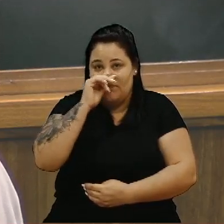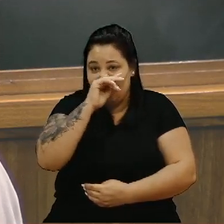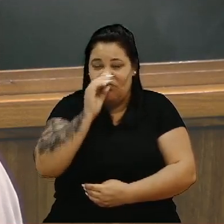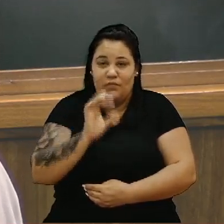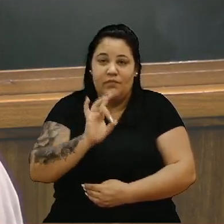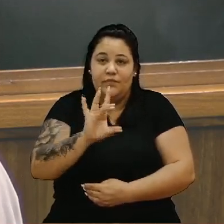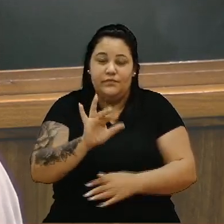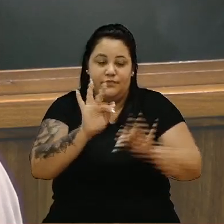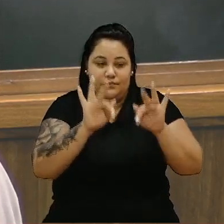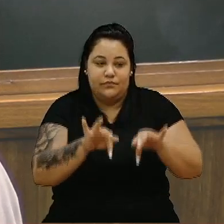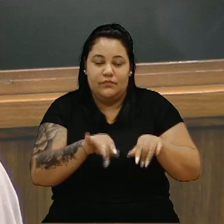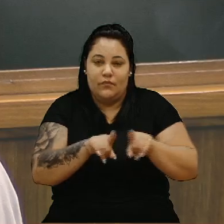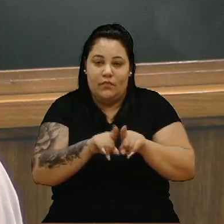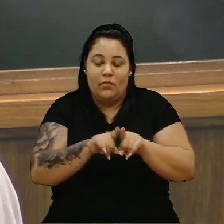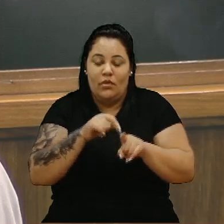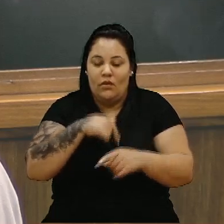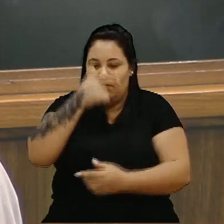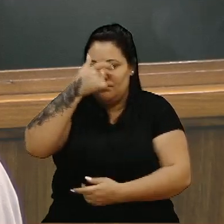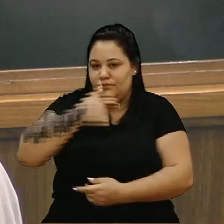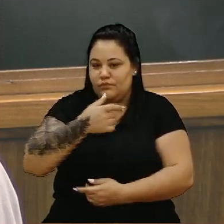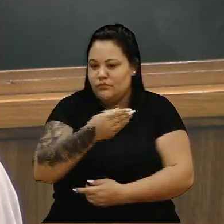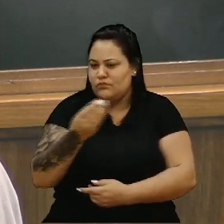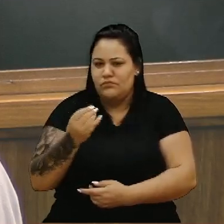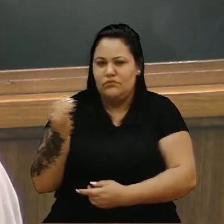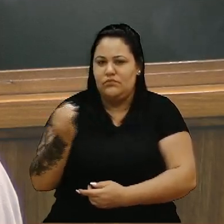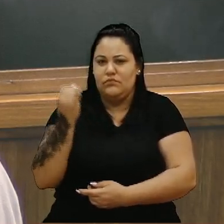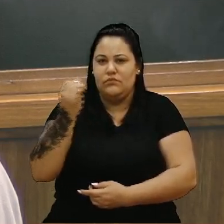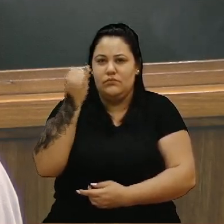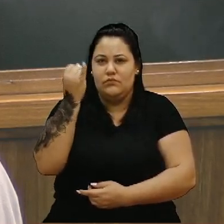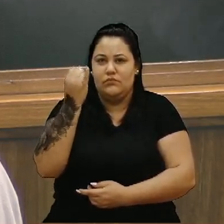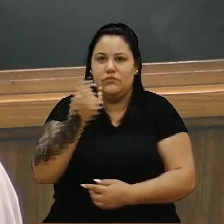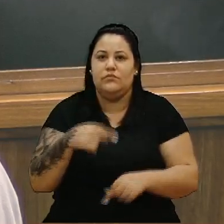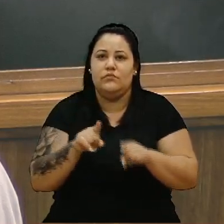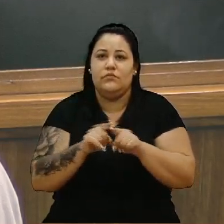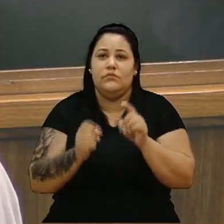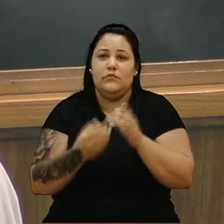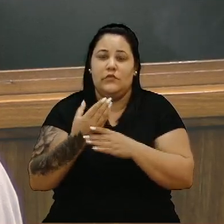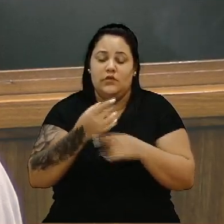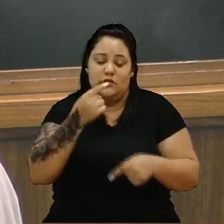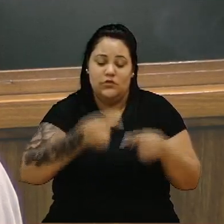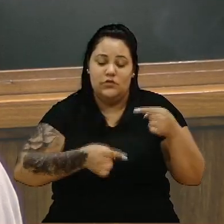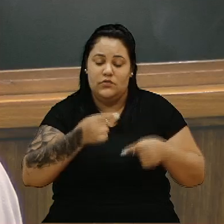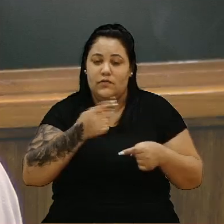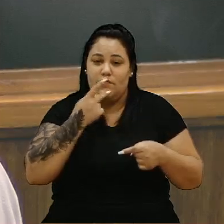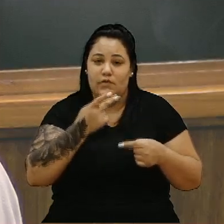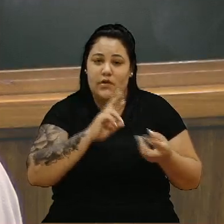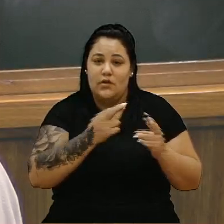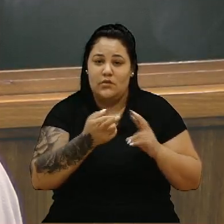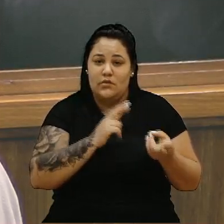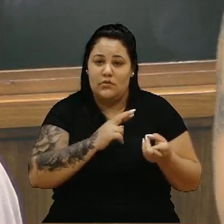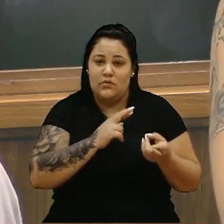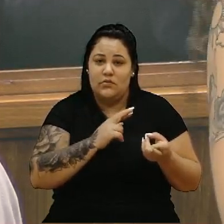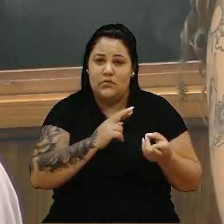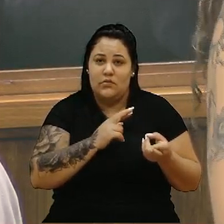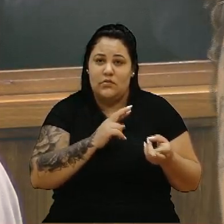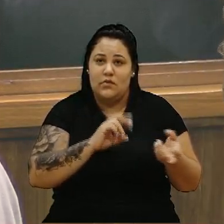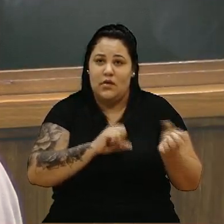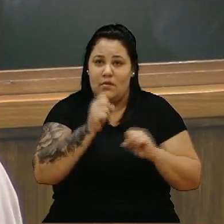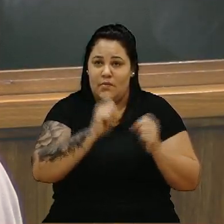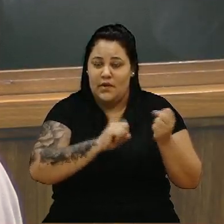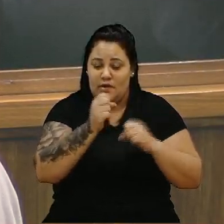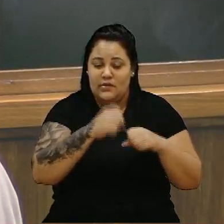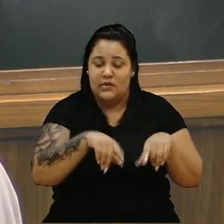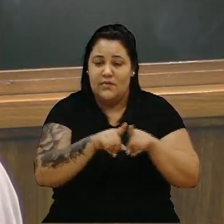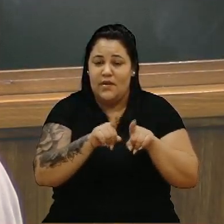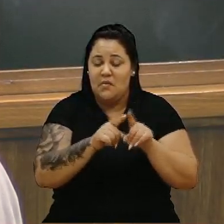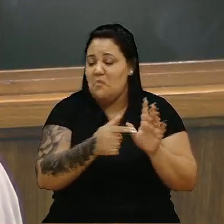que resta, eu acho muito importante ter surgido aqui o debate da questão da empresa. A empresa, às vezes, passa o canto da